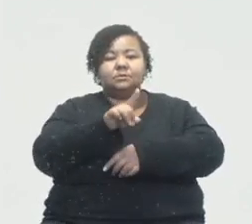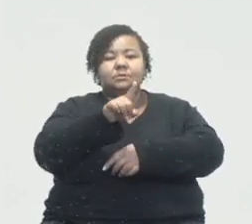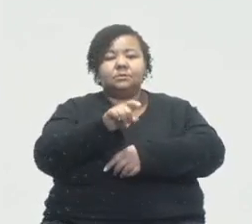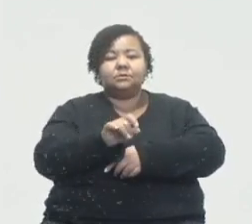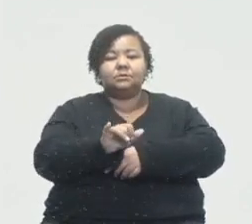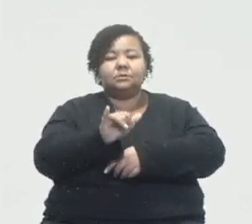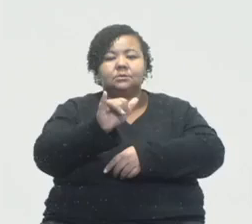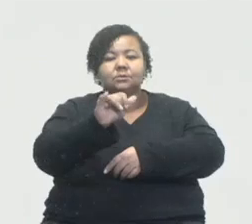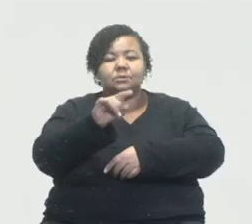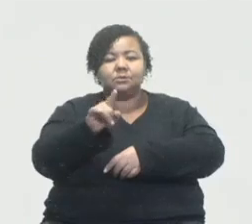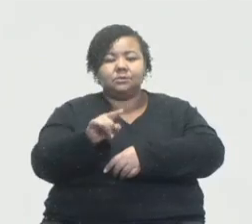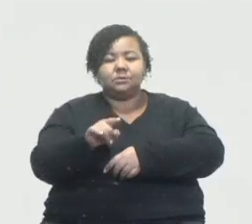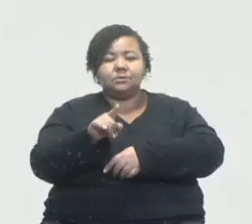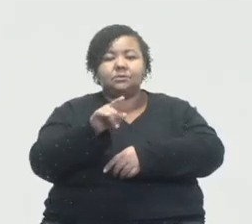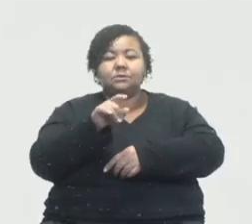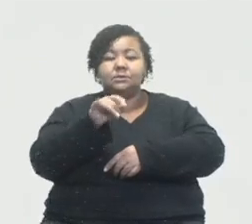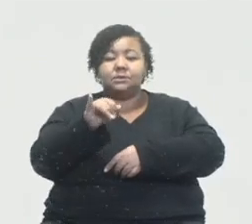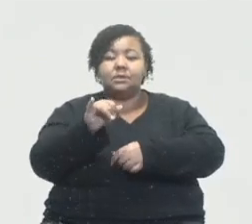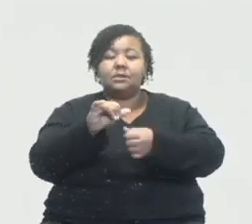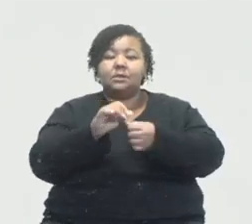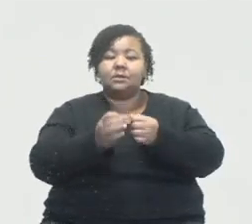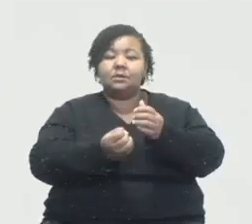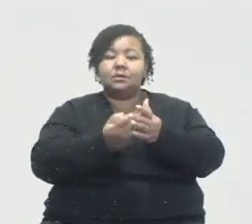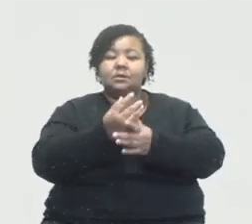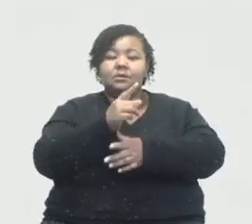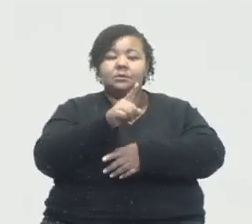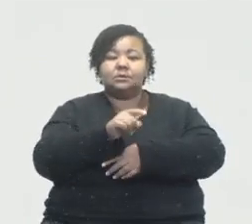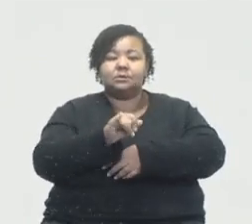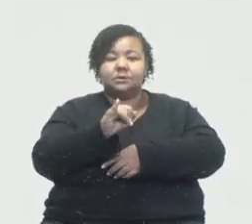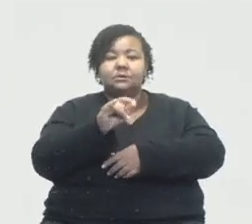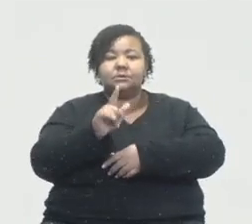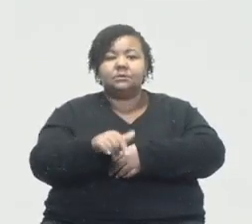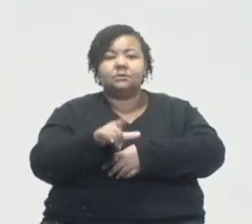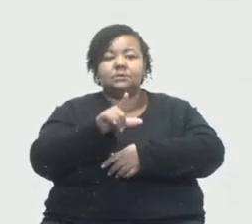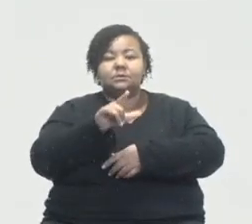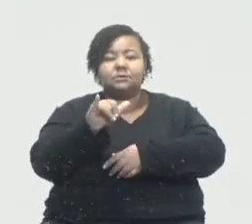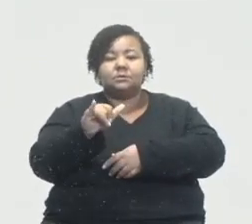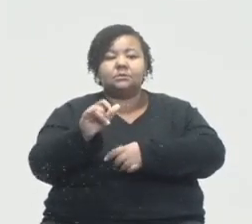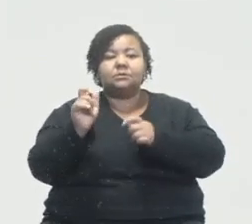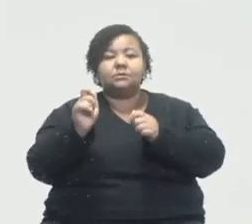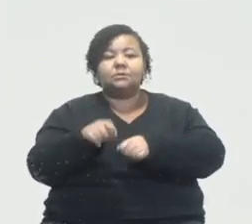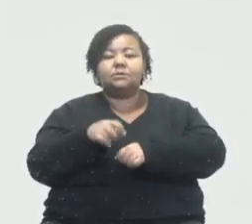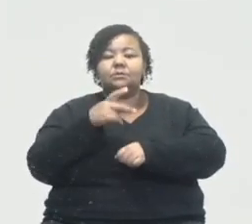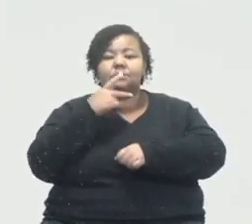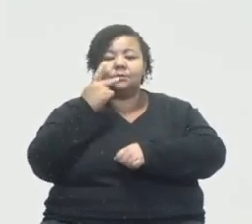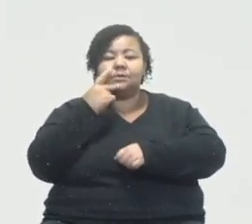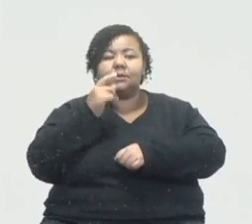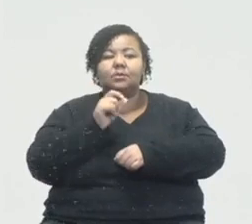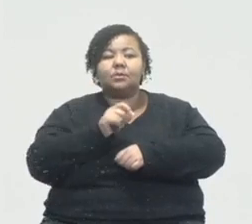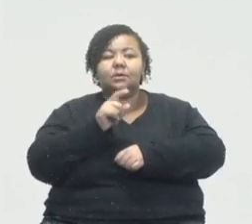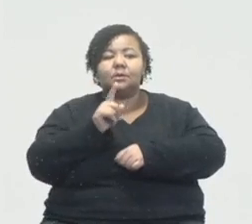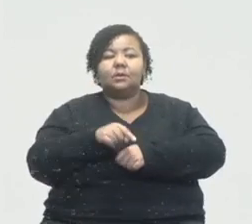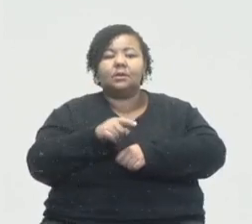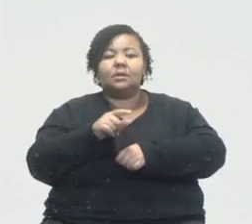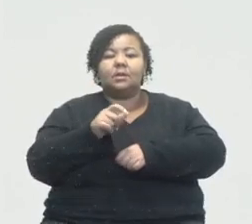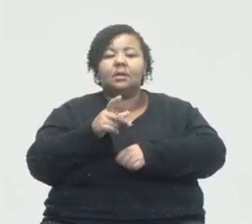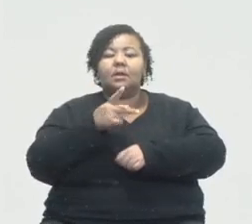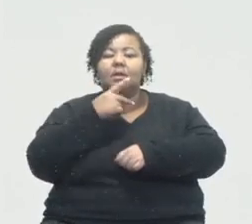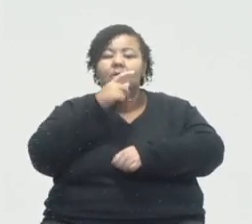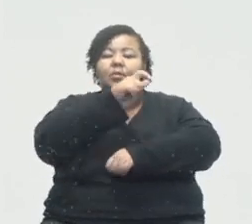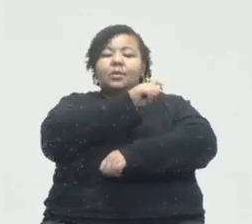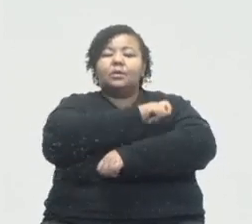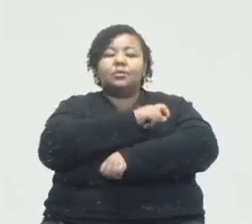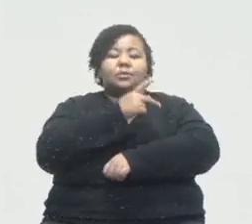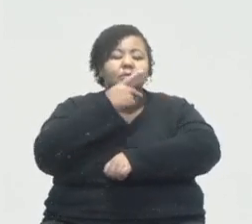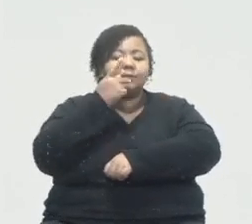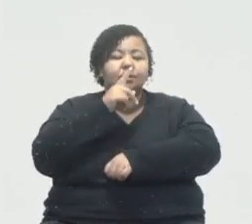Então, se ele gera o R3 e é linearmente independente, o que nós podemos afirmar? Que a afirmação do aluno está equivocada, visto